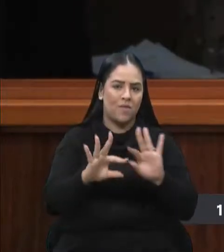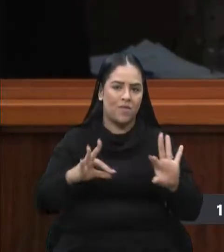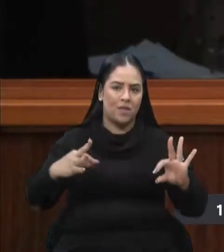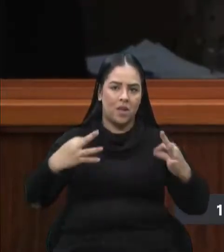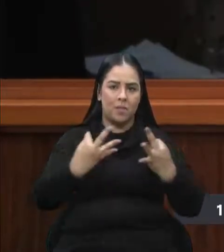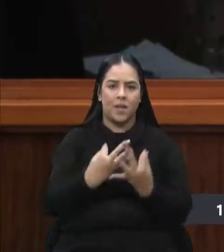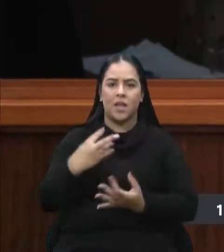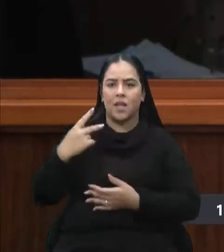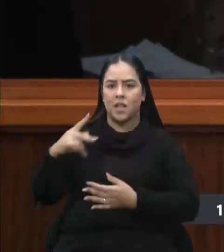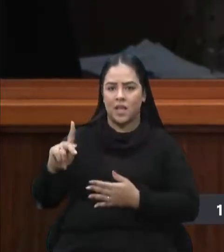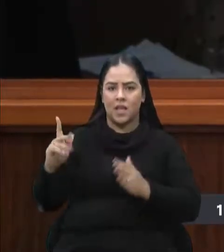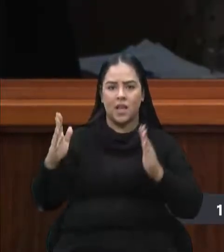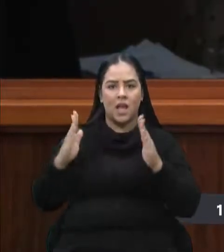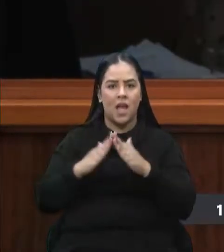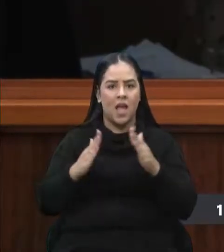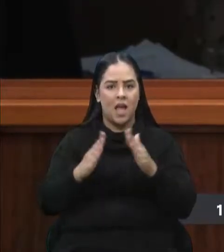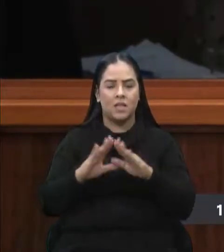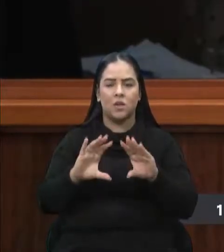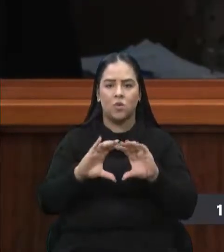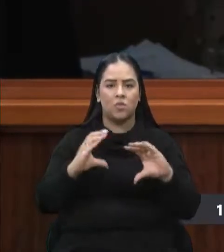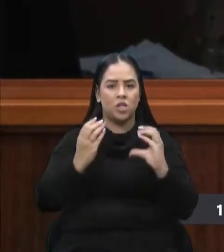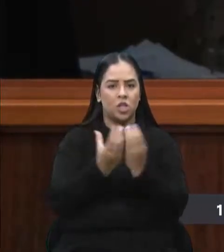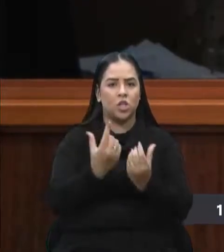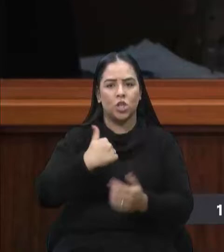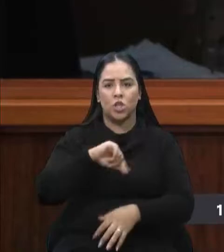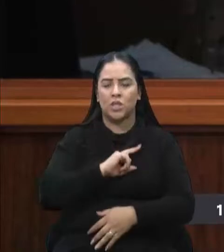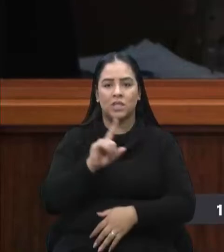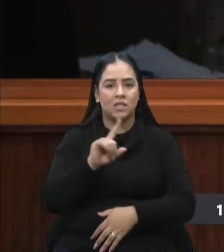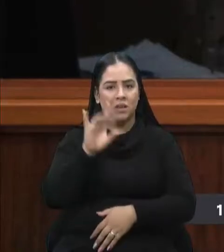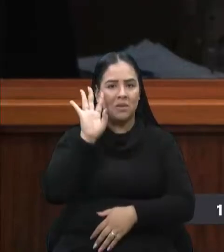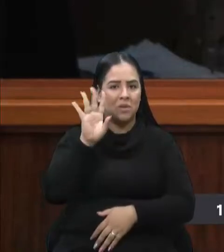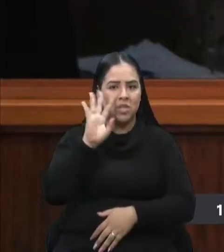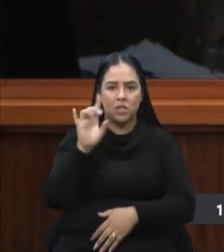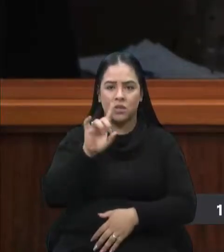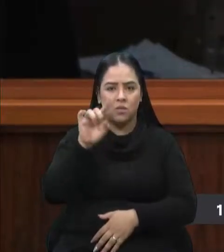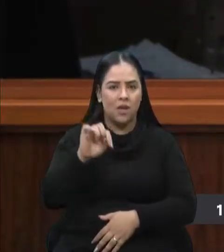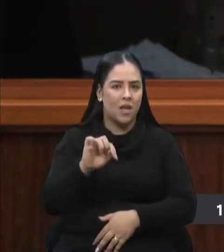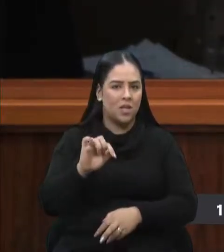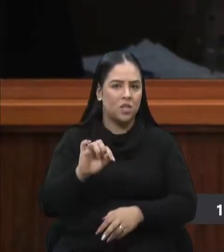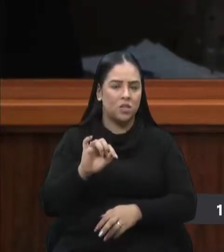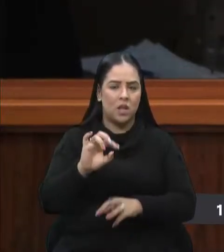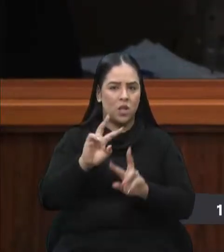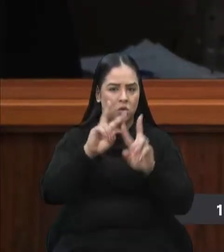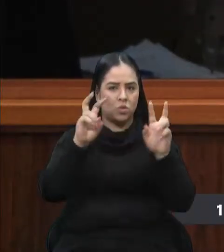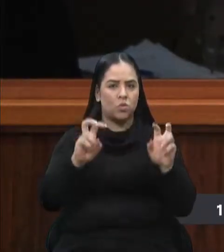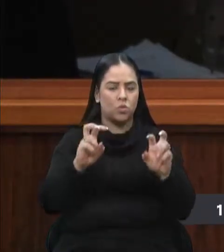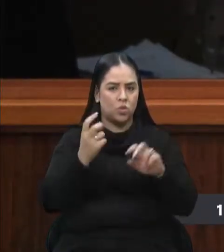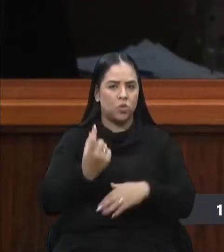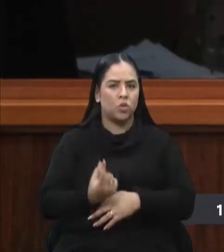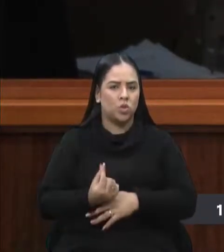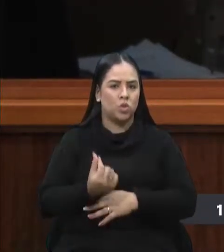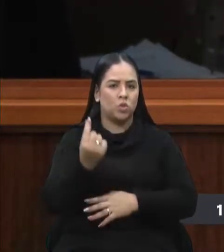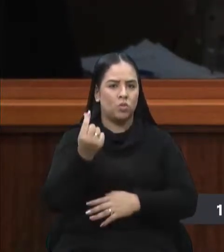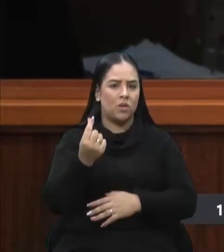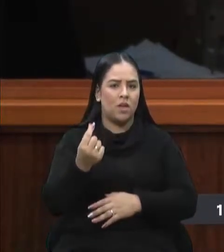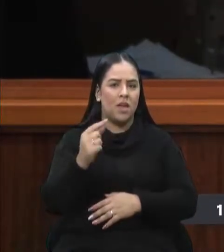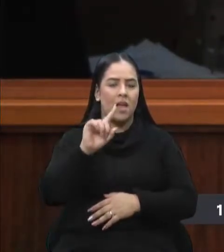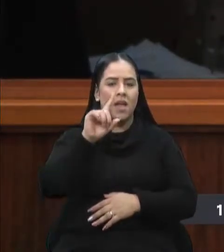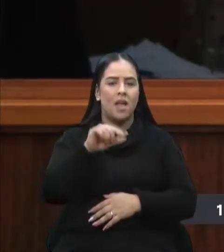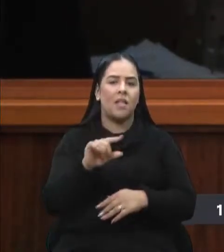nas casas, nas comunidades que a gente não imagina, e não é só a questão econômica, é a